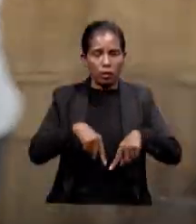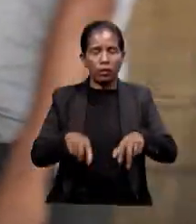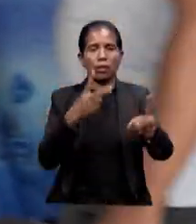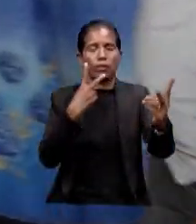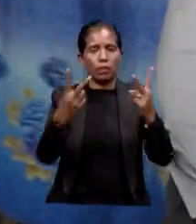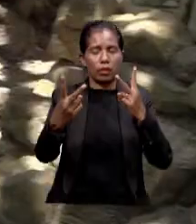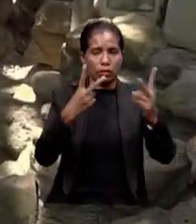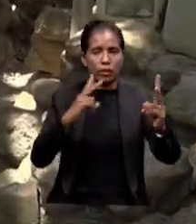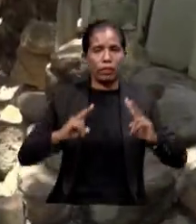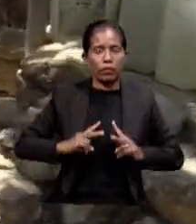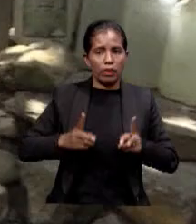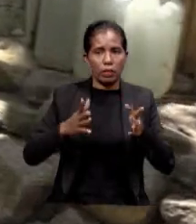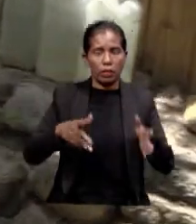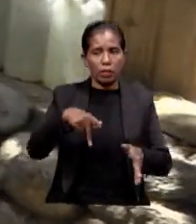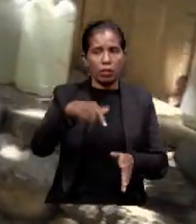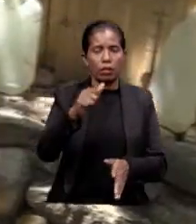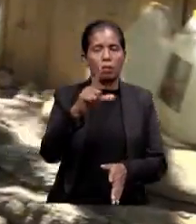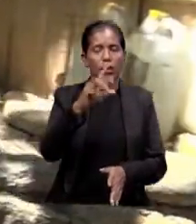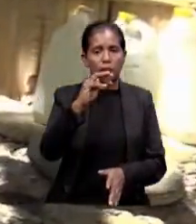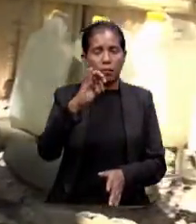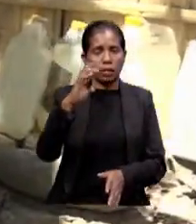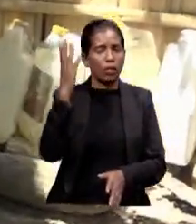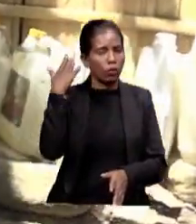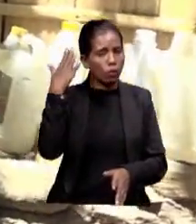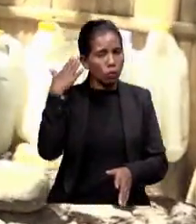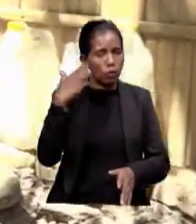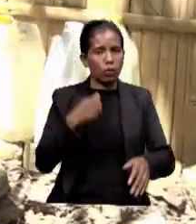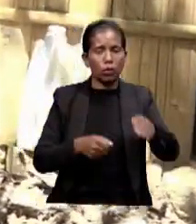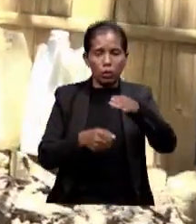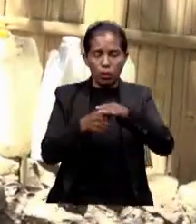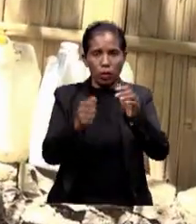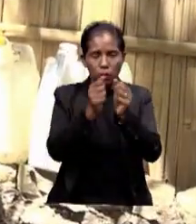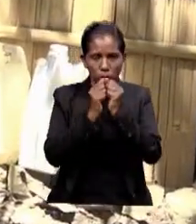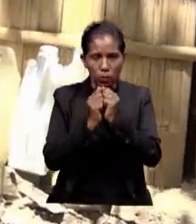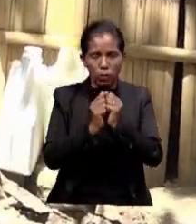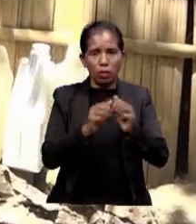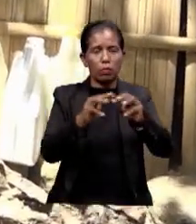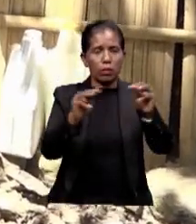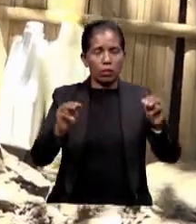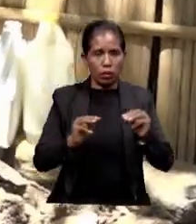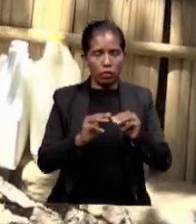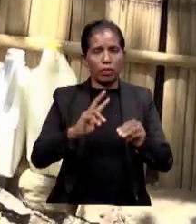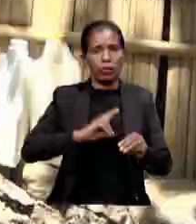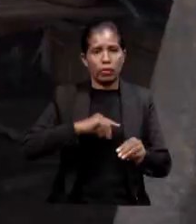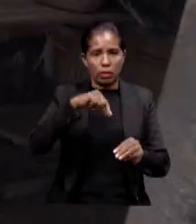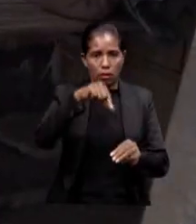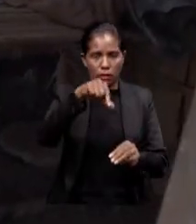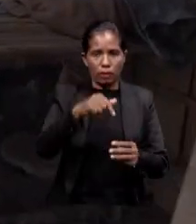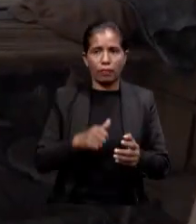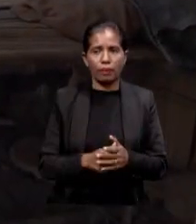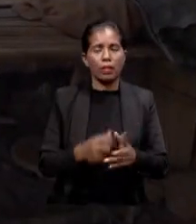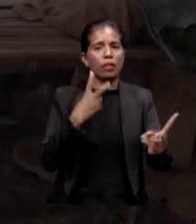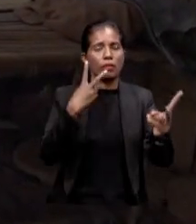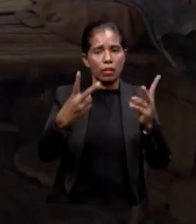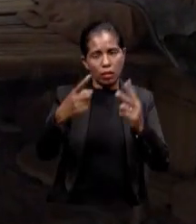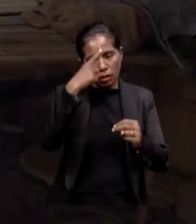visita veterana Palmira Lopes, nebe uluk Dadur Hamutuk e a Watulari, município Vekeke. Visita ne